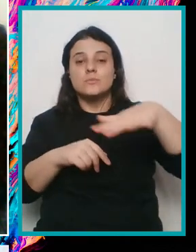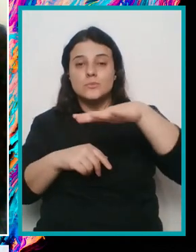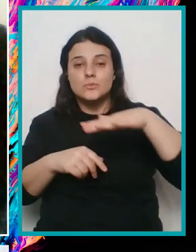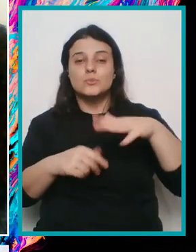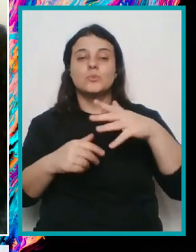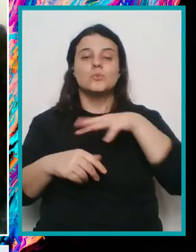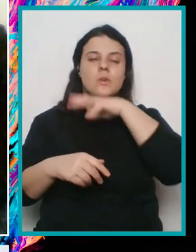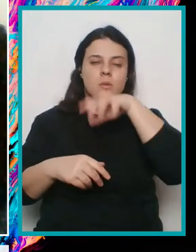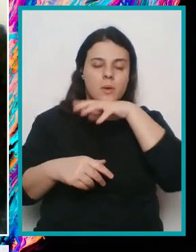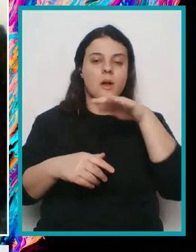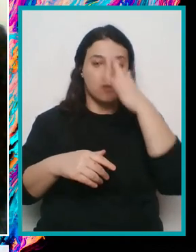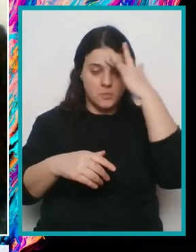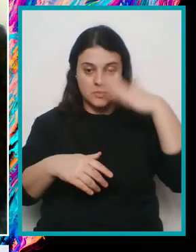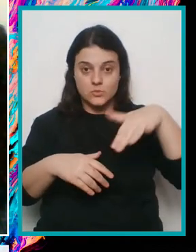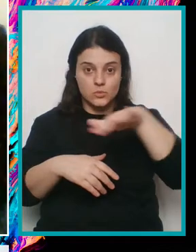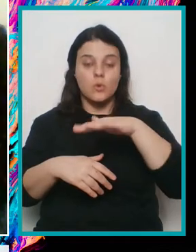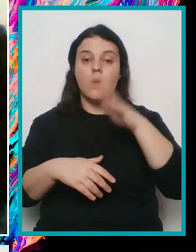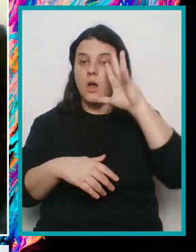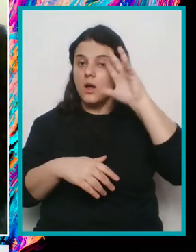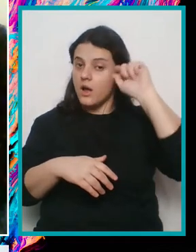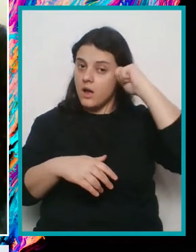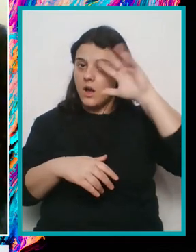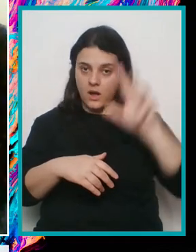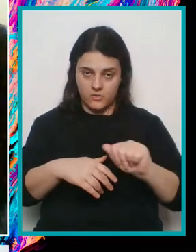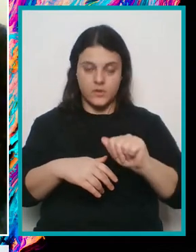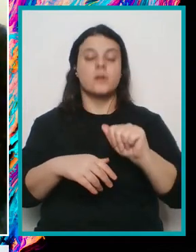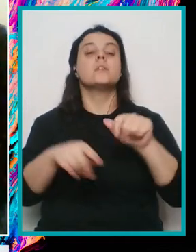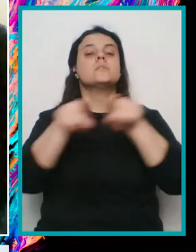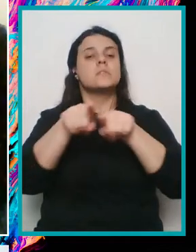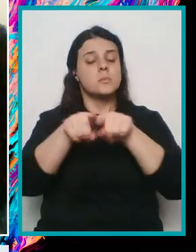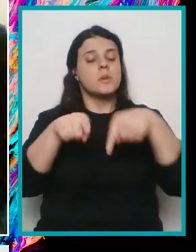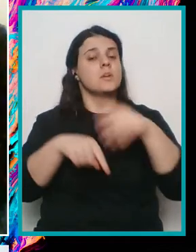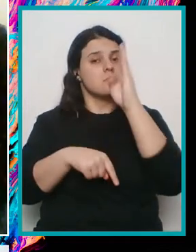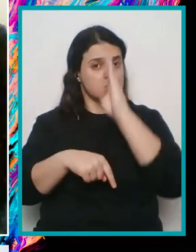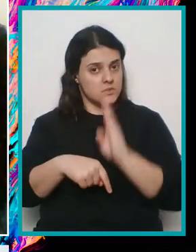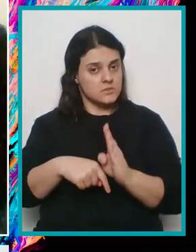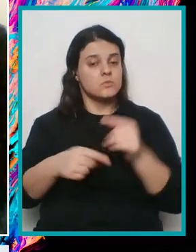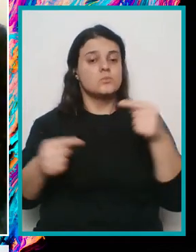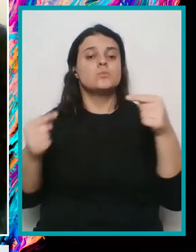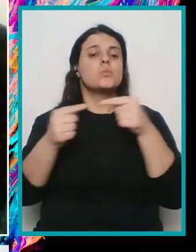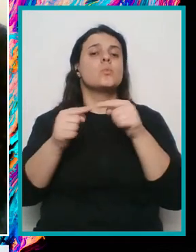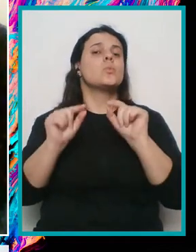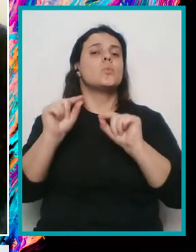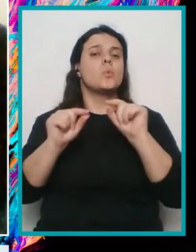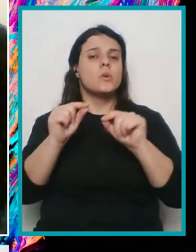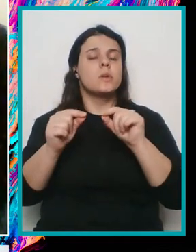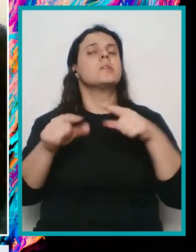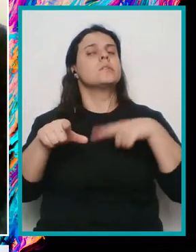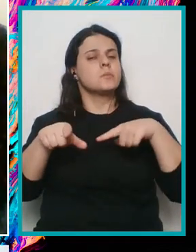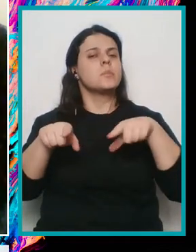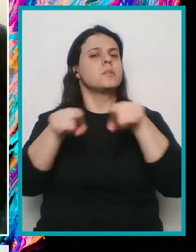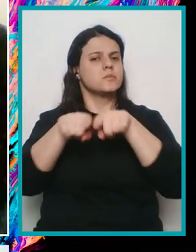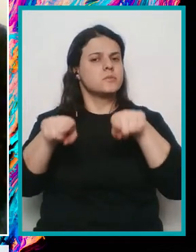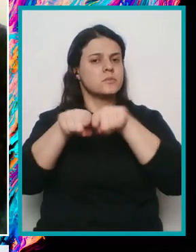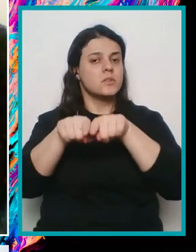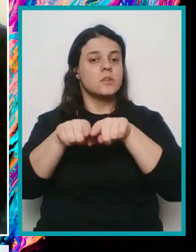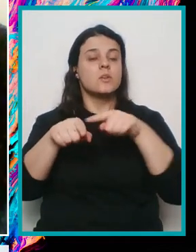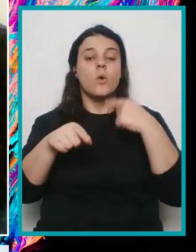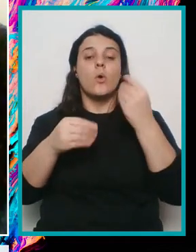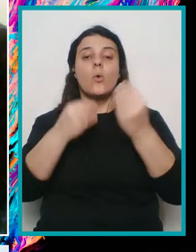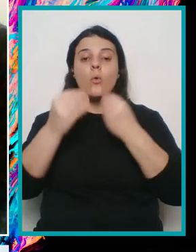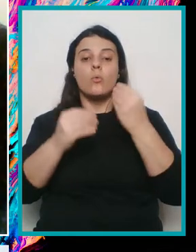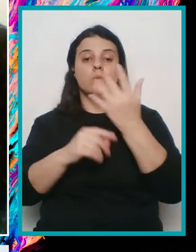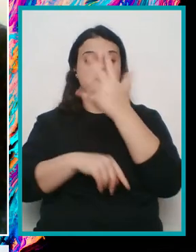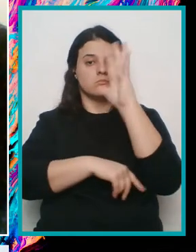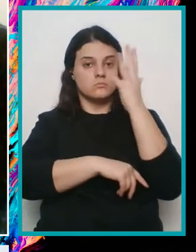África. No Brasil, situações provavelmente análogas acontecem, com o recorte da paisagem florestal